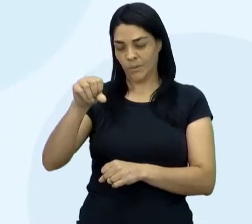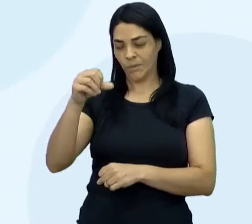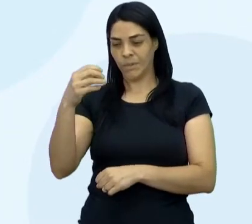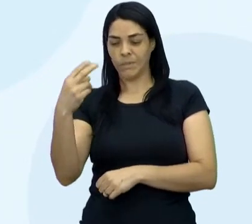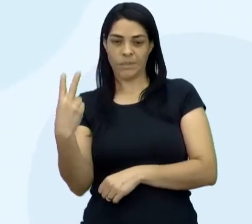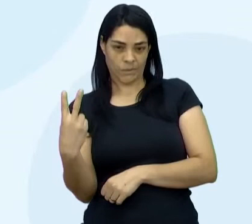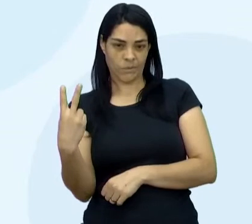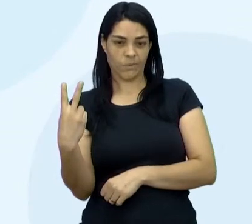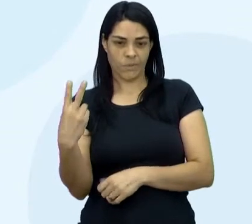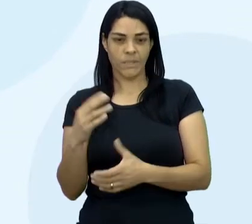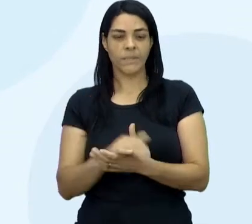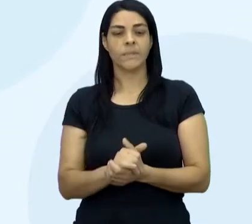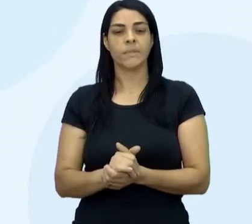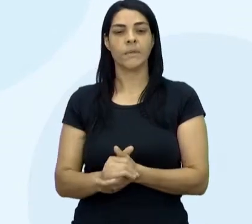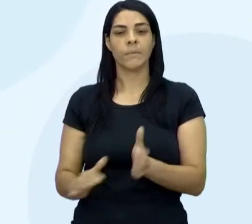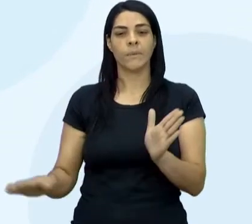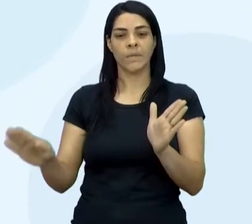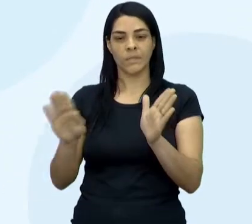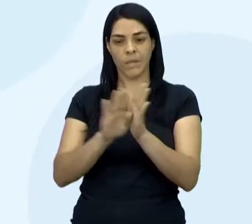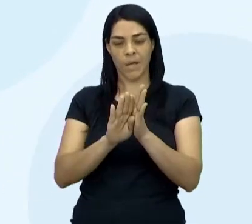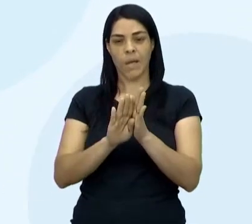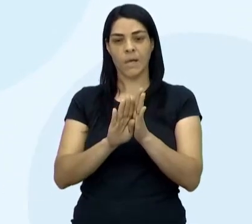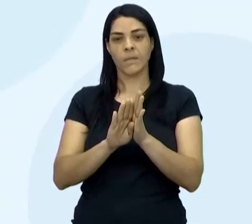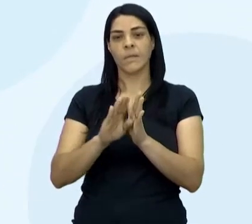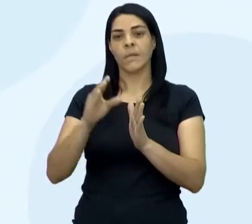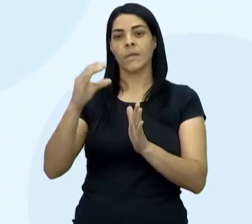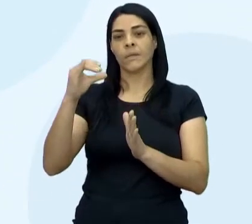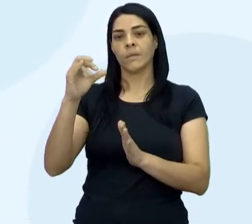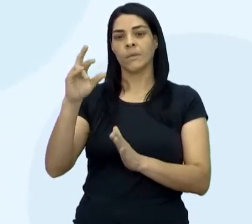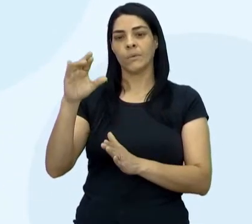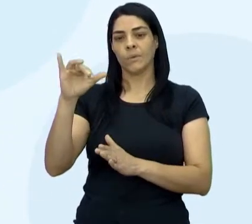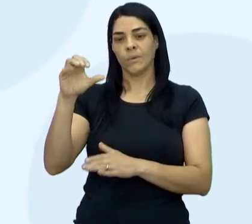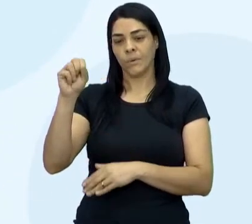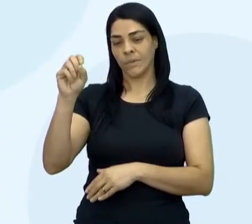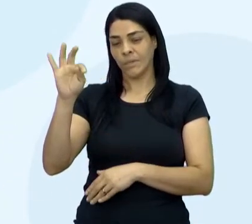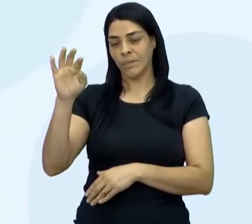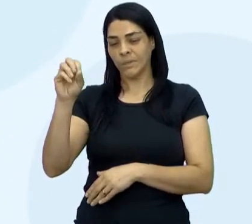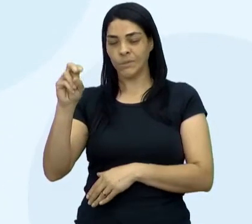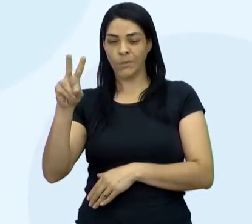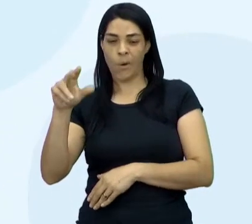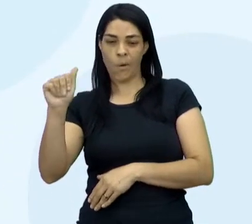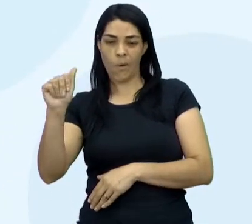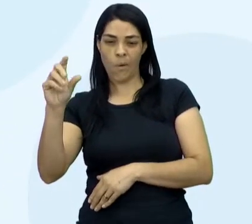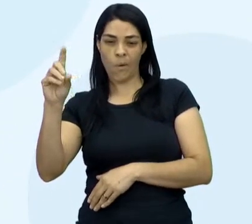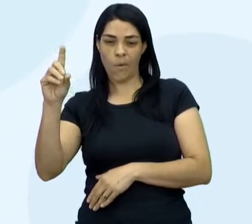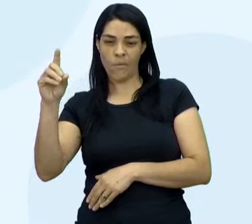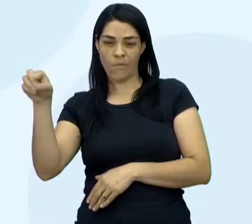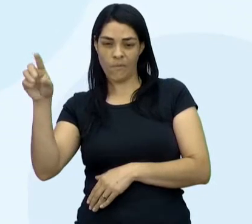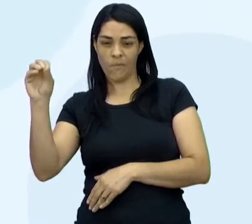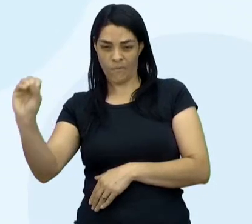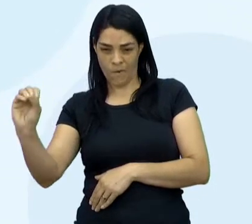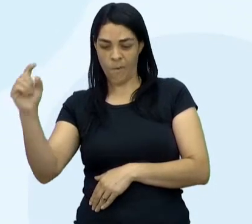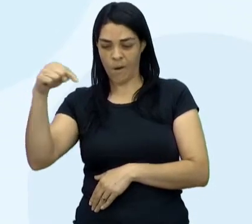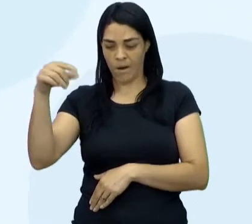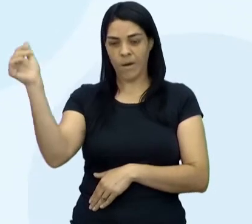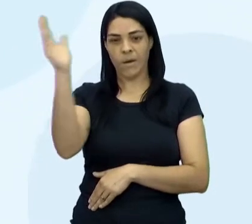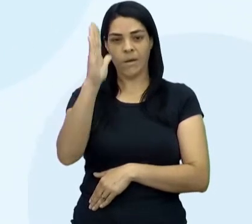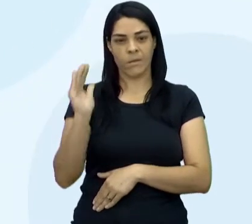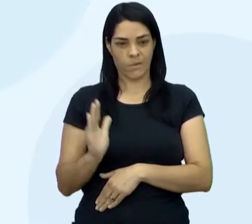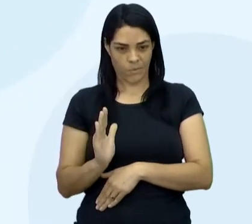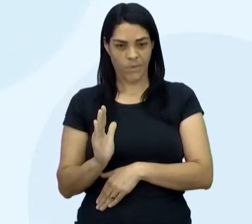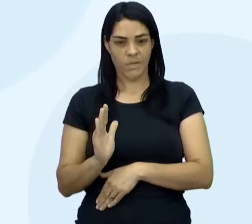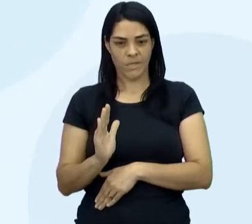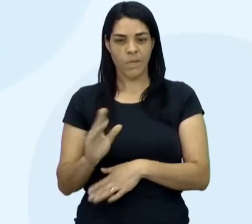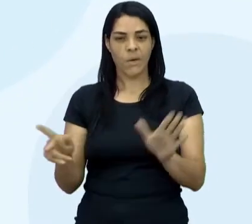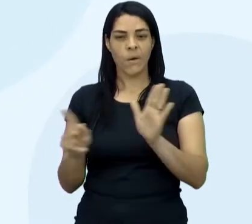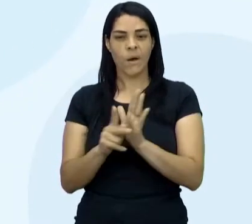Cristóvão Colombo algumas ilhas do Caribe e o fato acaba sendo ponto inicial aí da